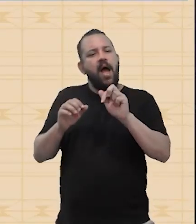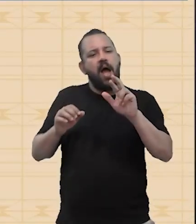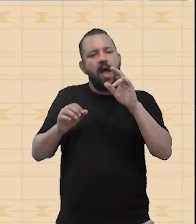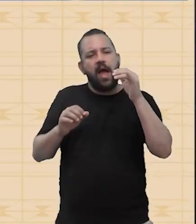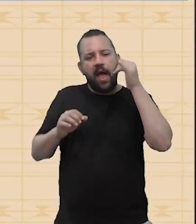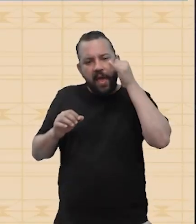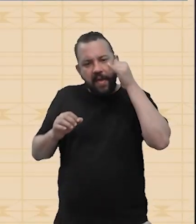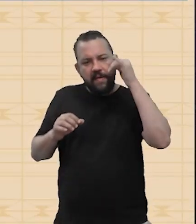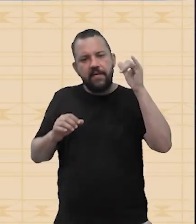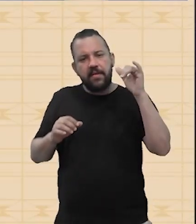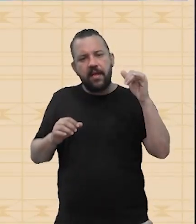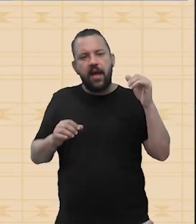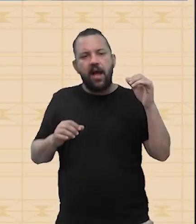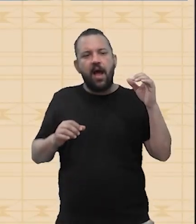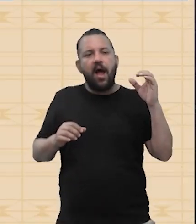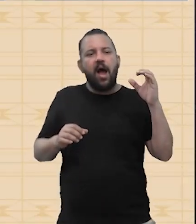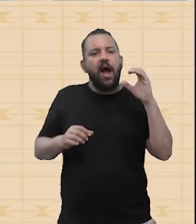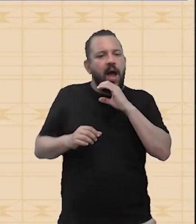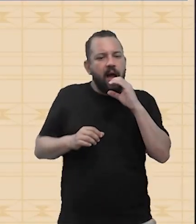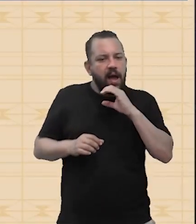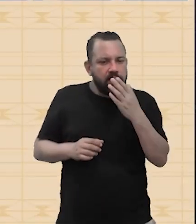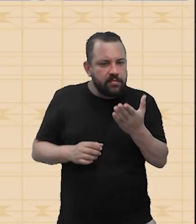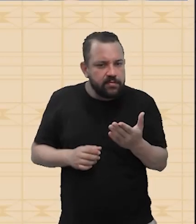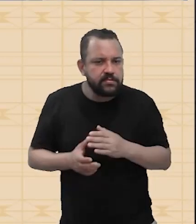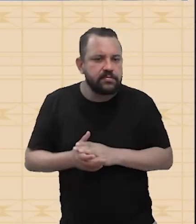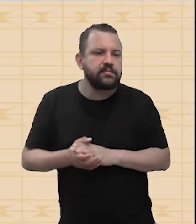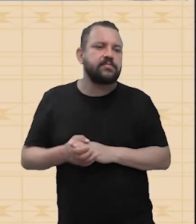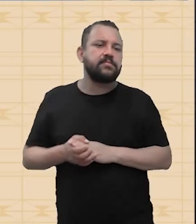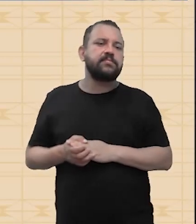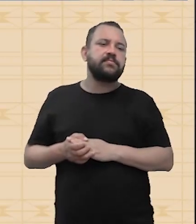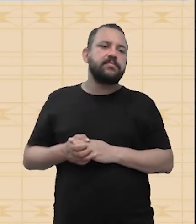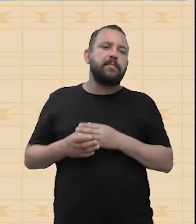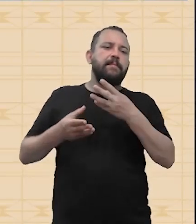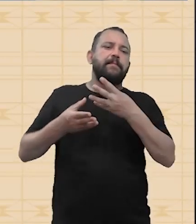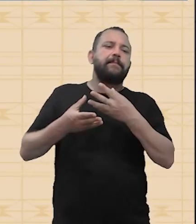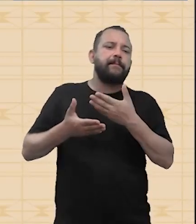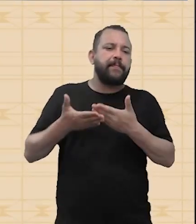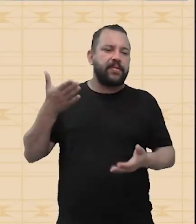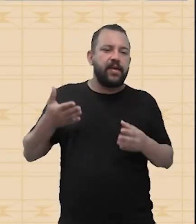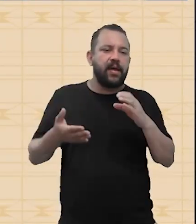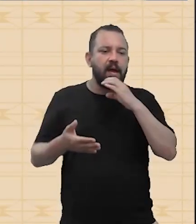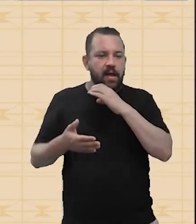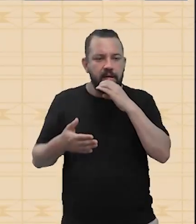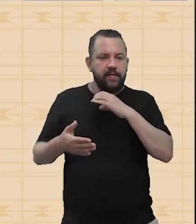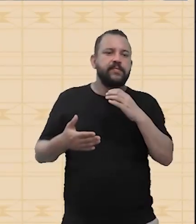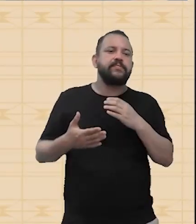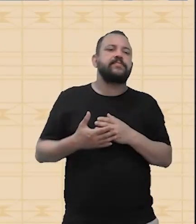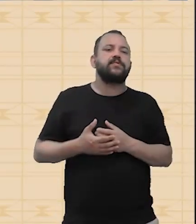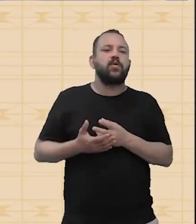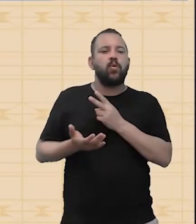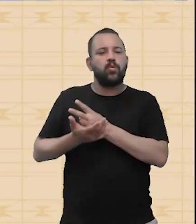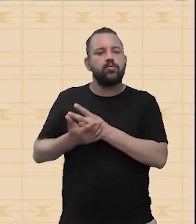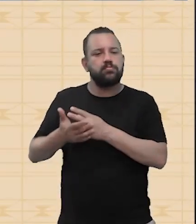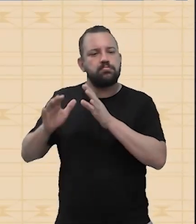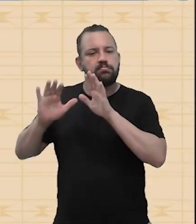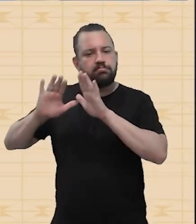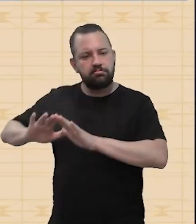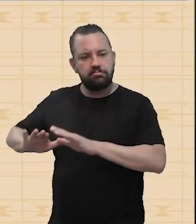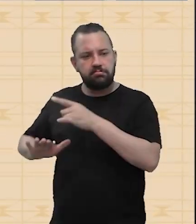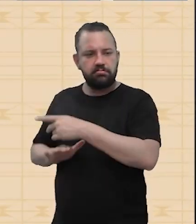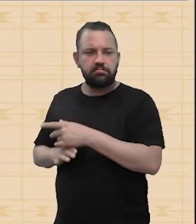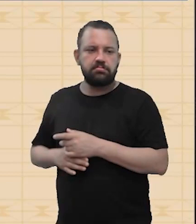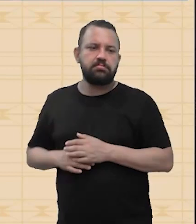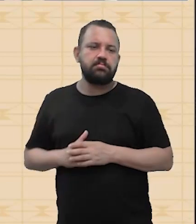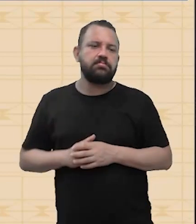isolamento térmico. Pois é, esse isolamento térmico é fruto de que o calor por condução ele não se propaga